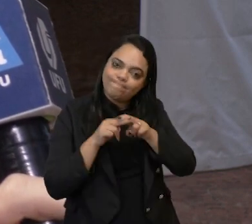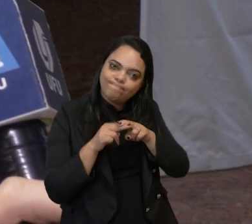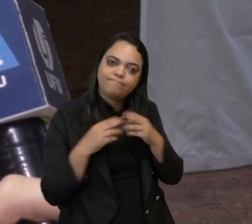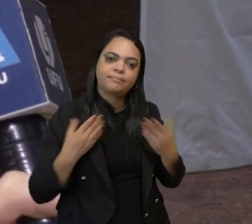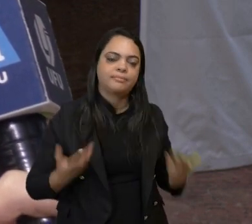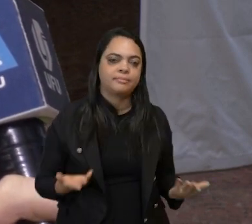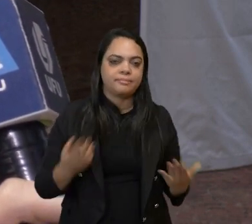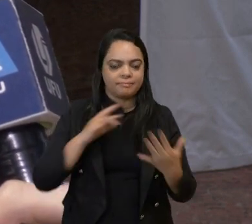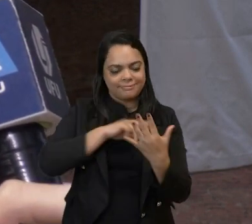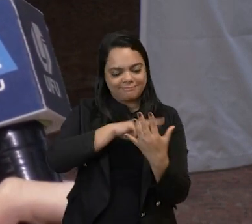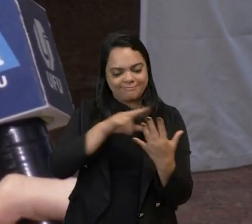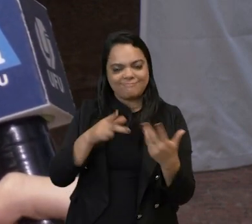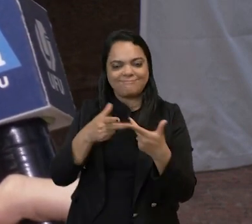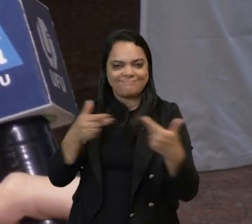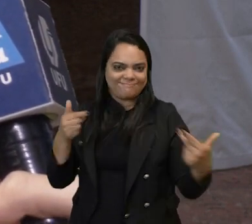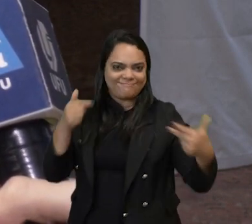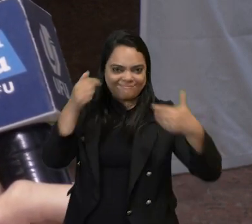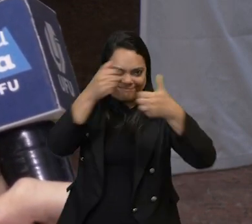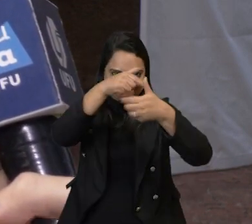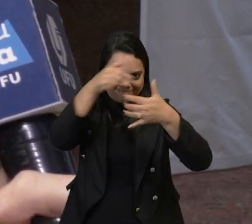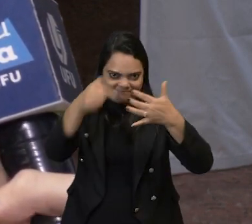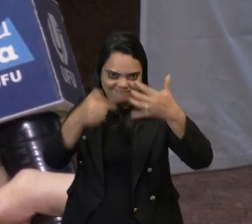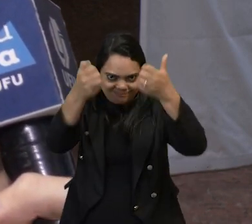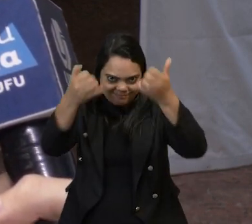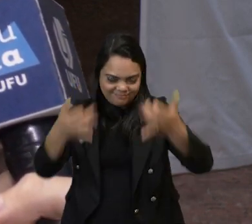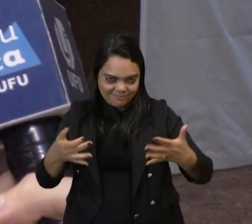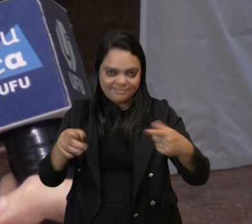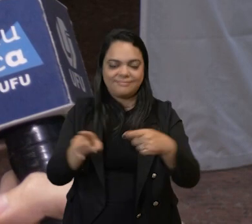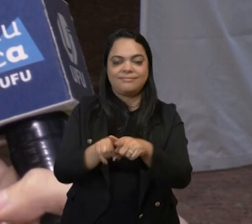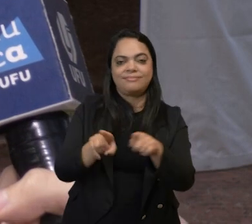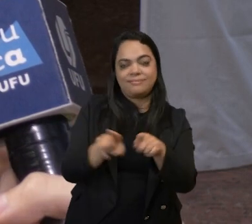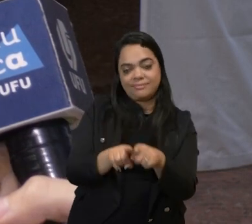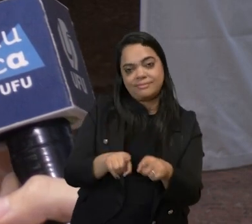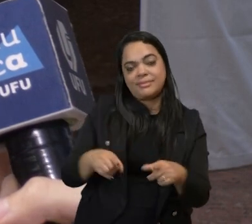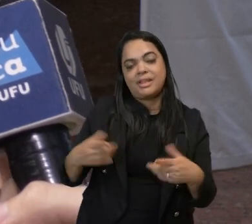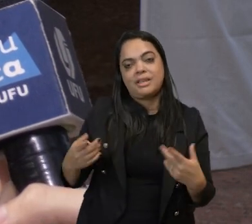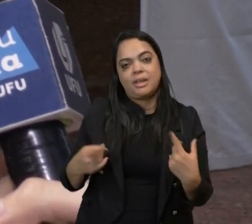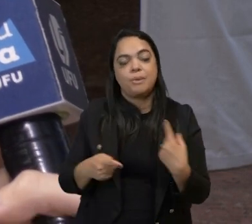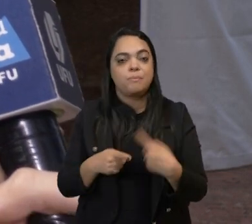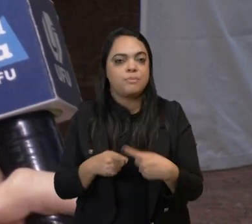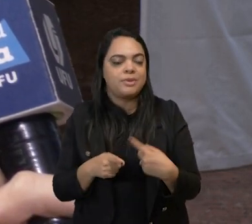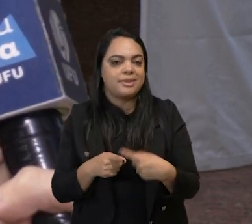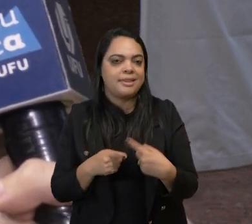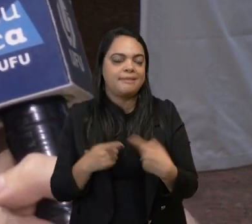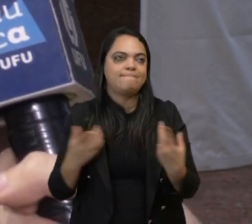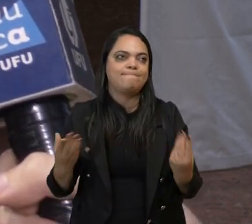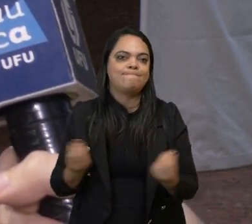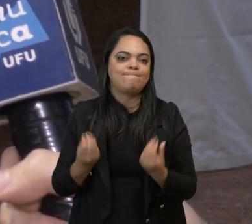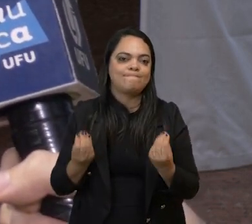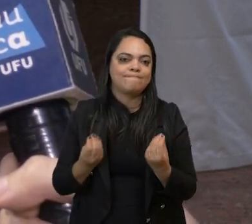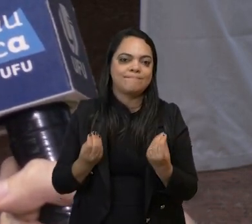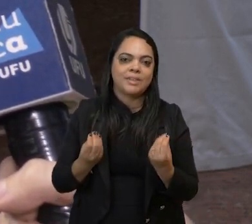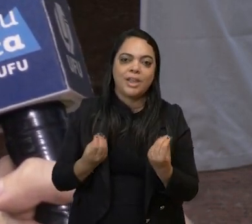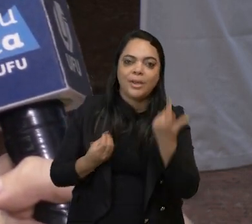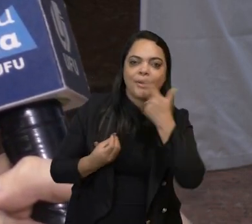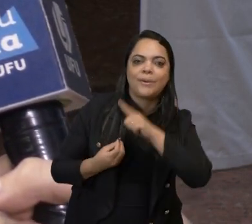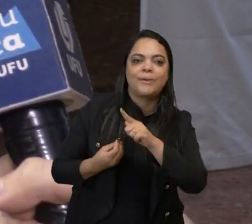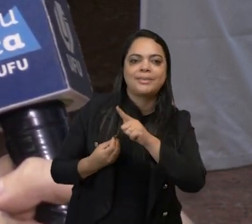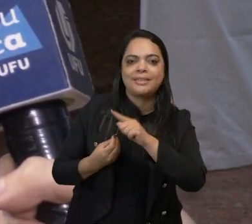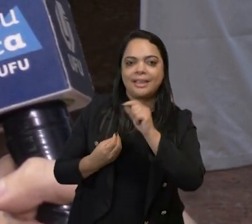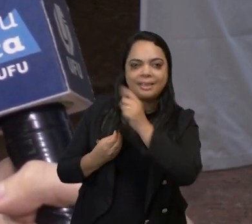por conta dessas dessas razões de apresentadas e também evidentemente é por conta de